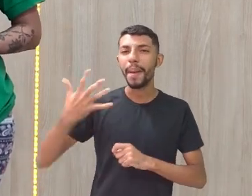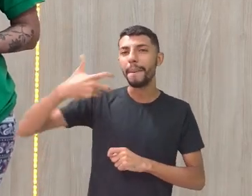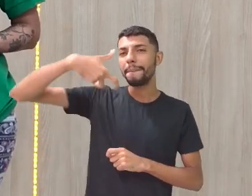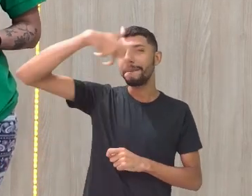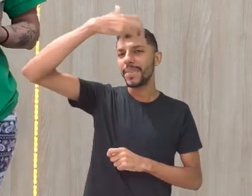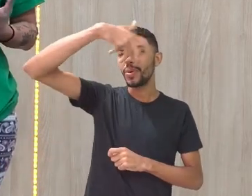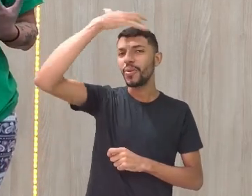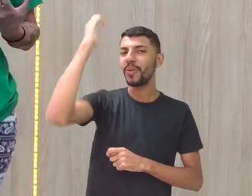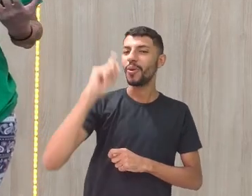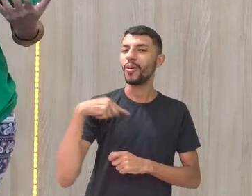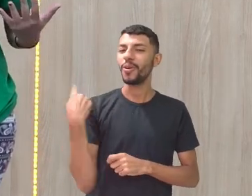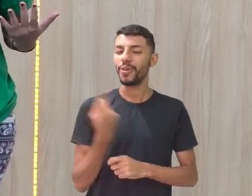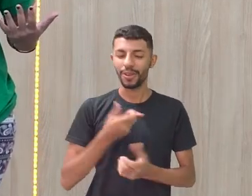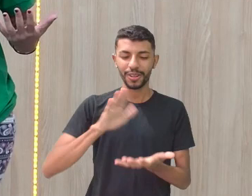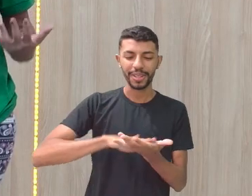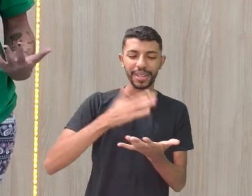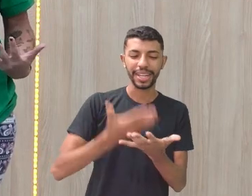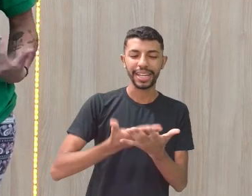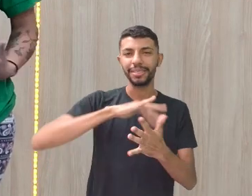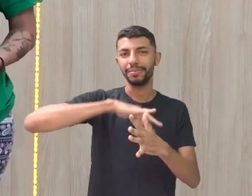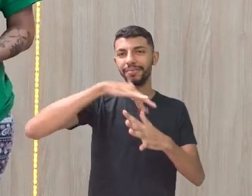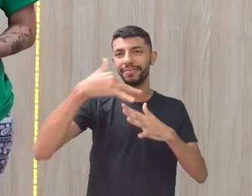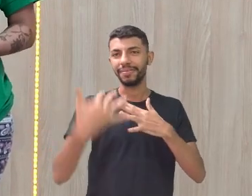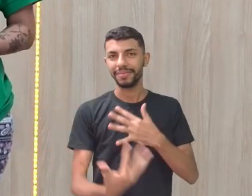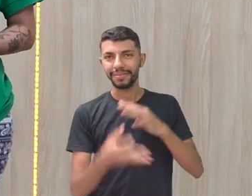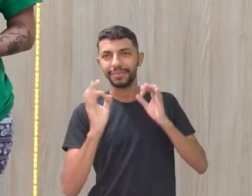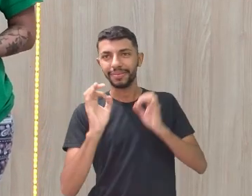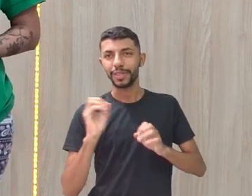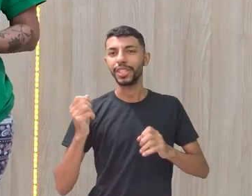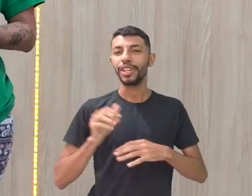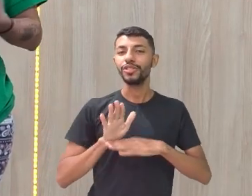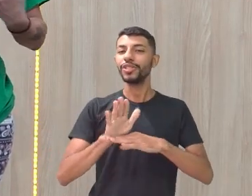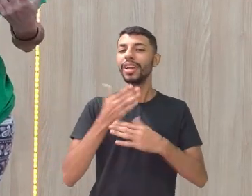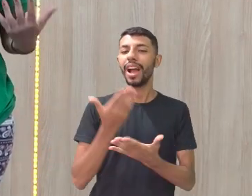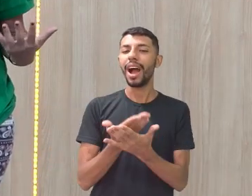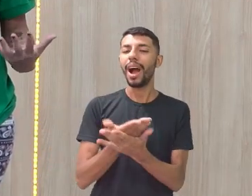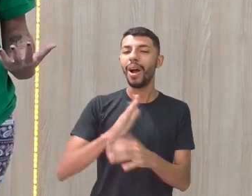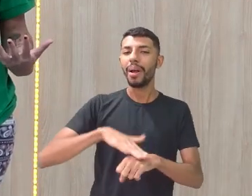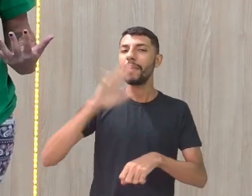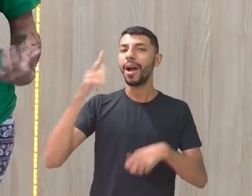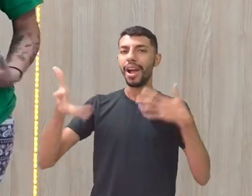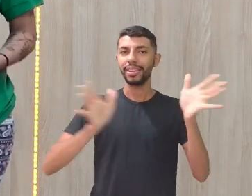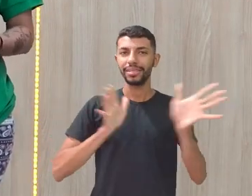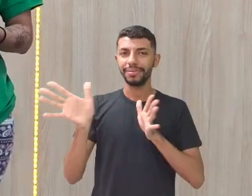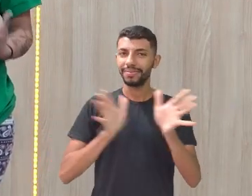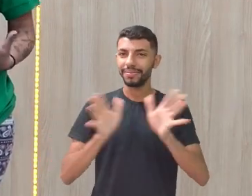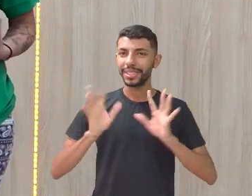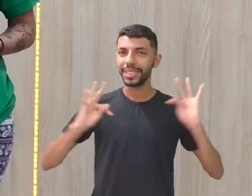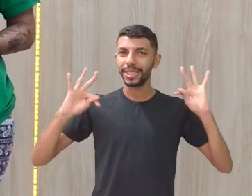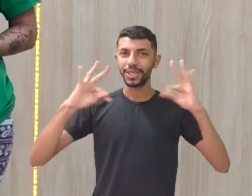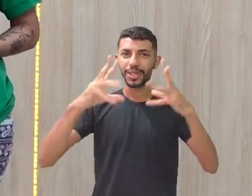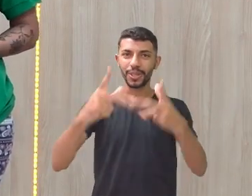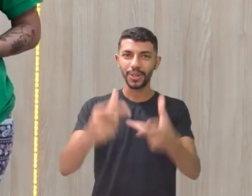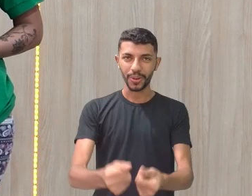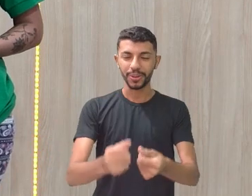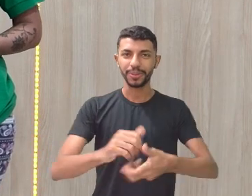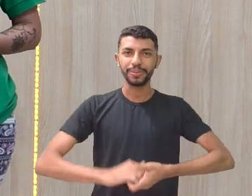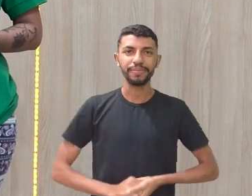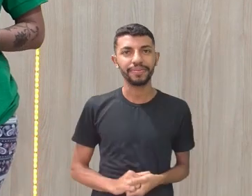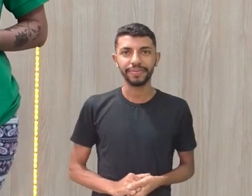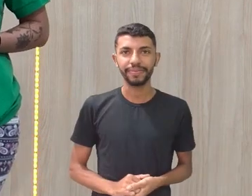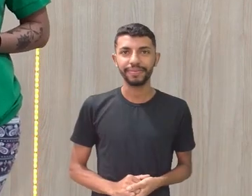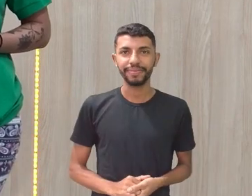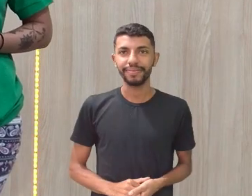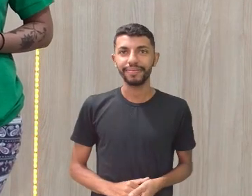a nossa interpretação de Libras, deixando essa aula mais acessível para todas e todos.